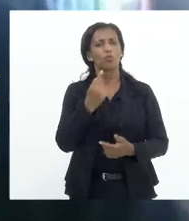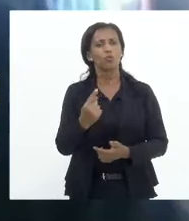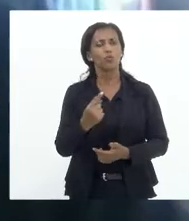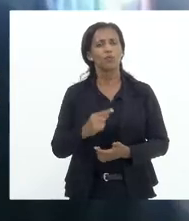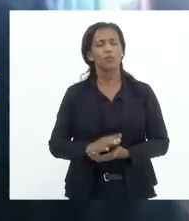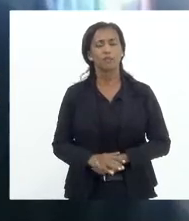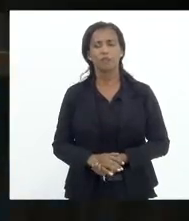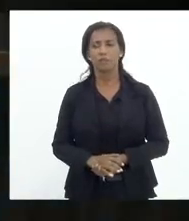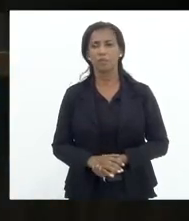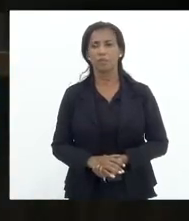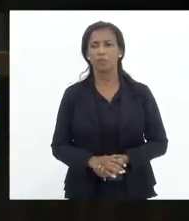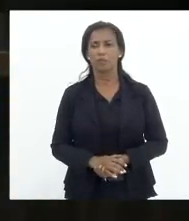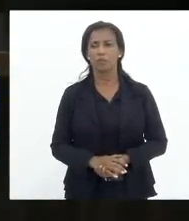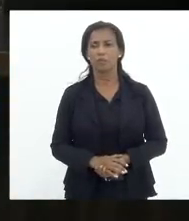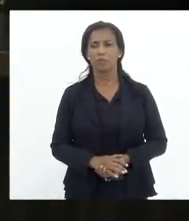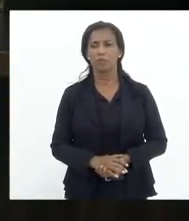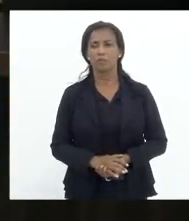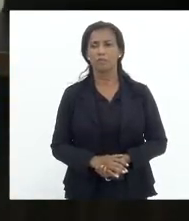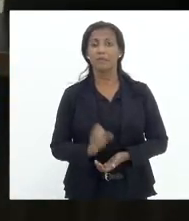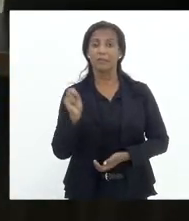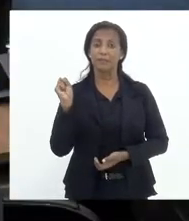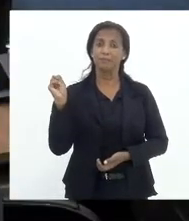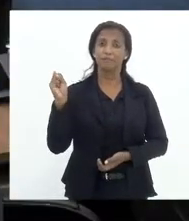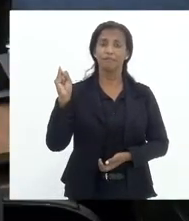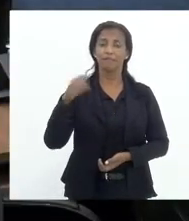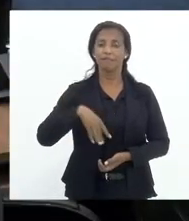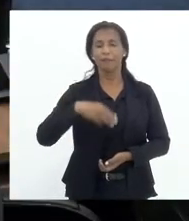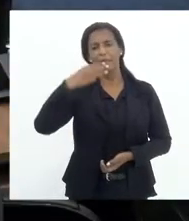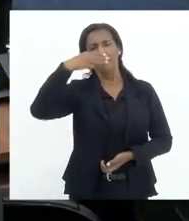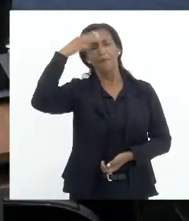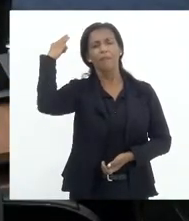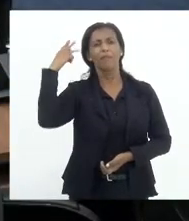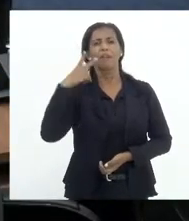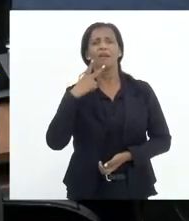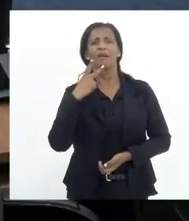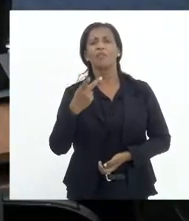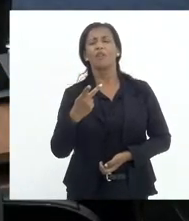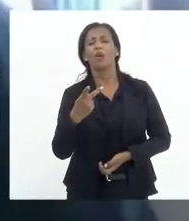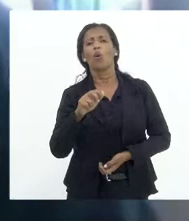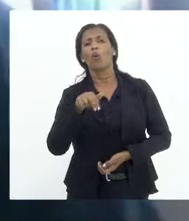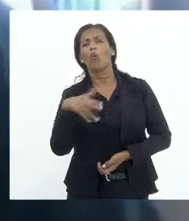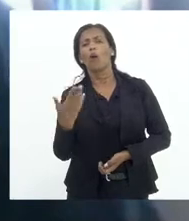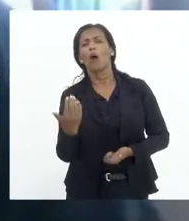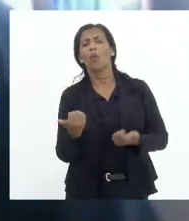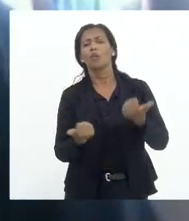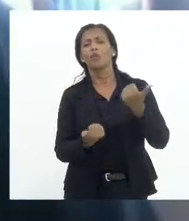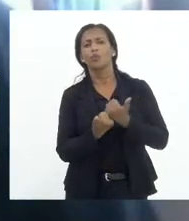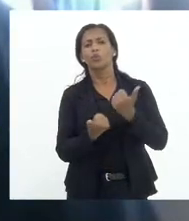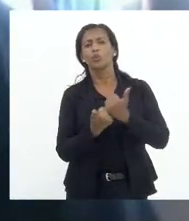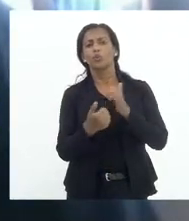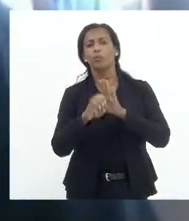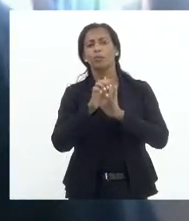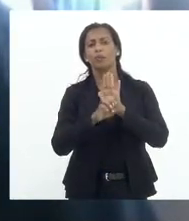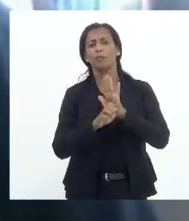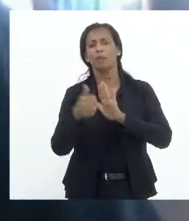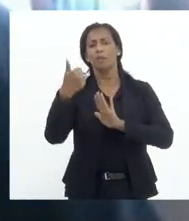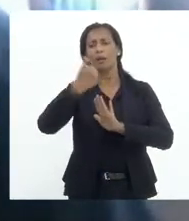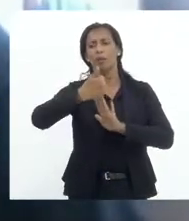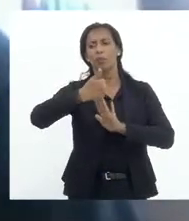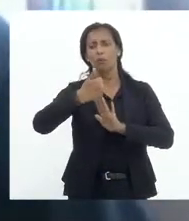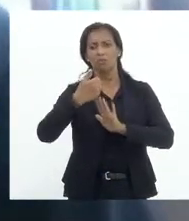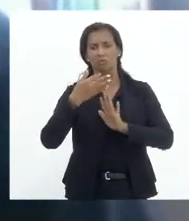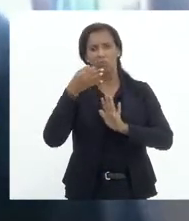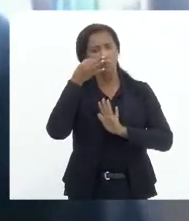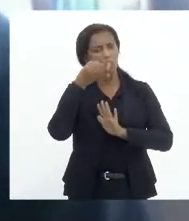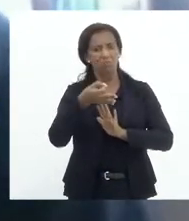favor É sim sim Deputado o deputado Márcio Pacheco dizer qual é a subir emenda a emenda um e o